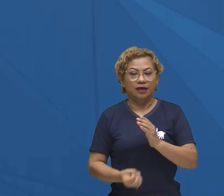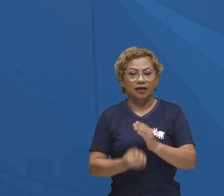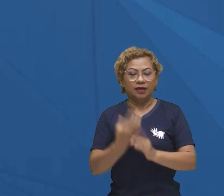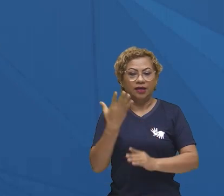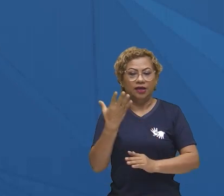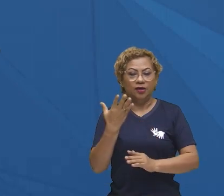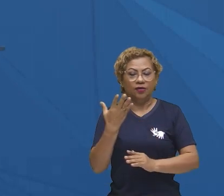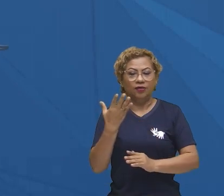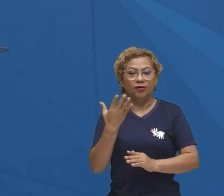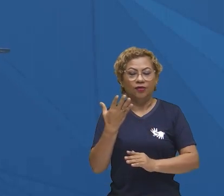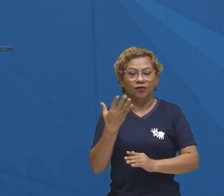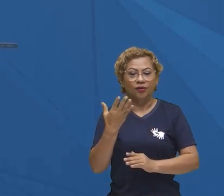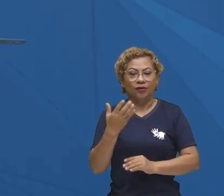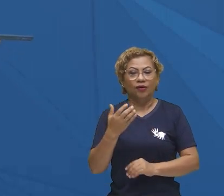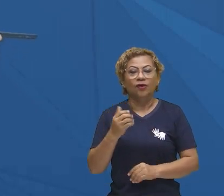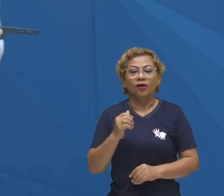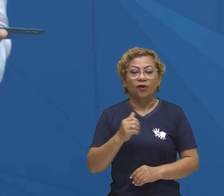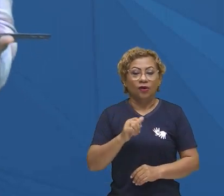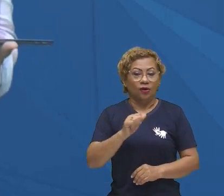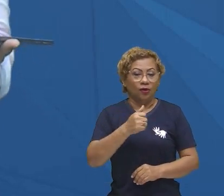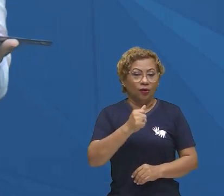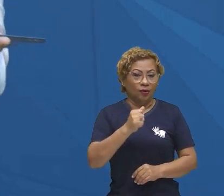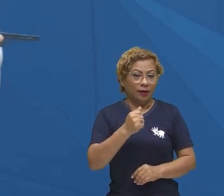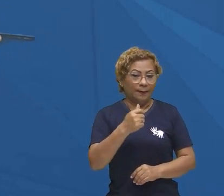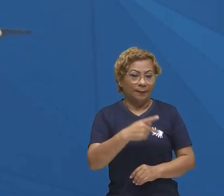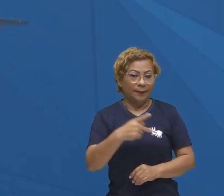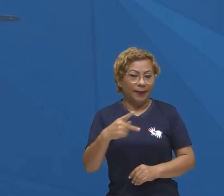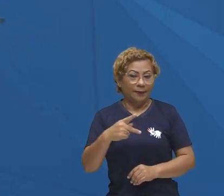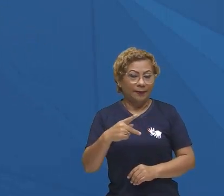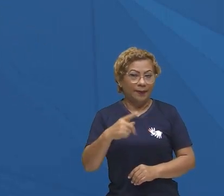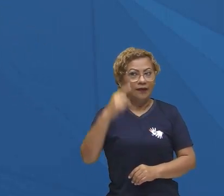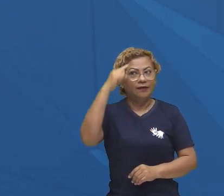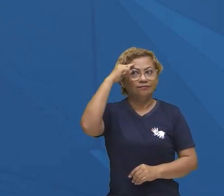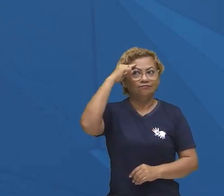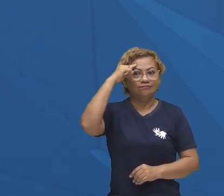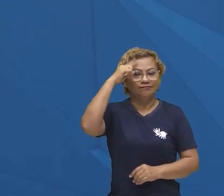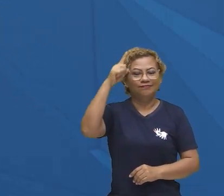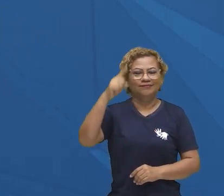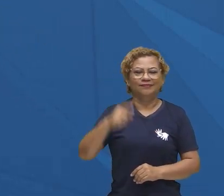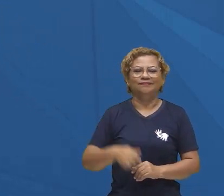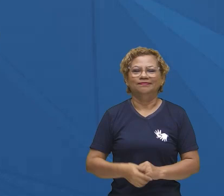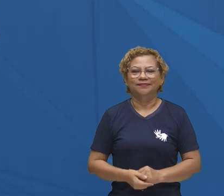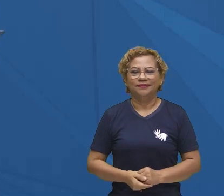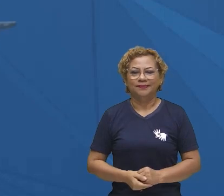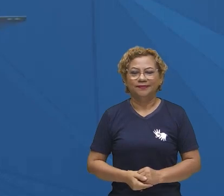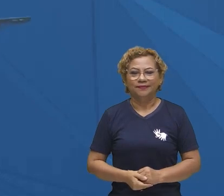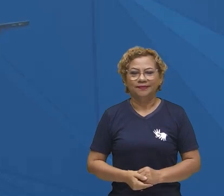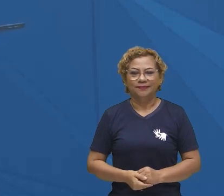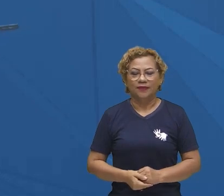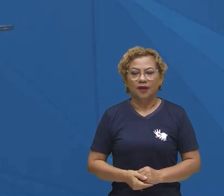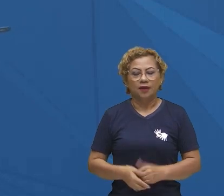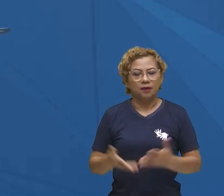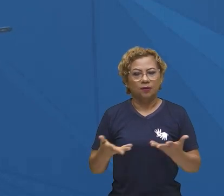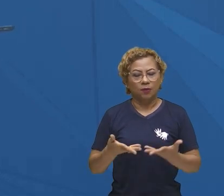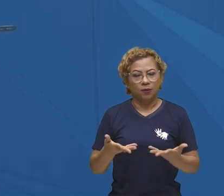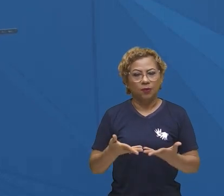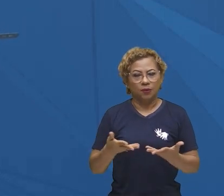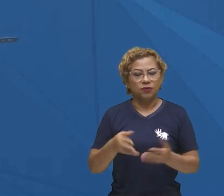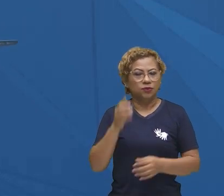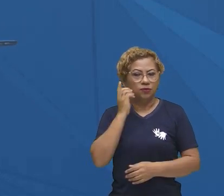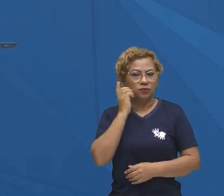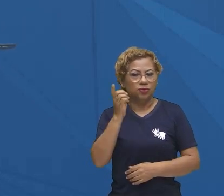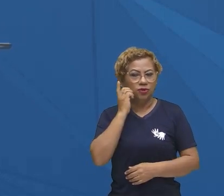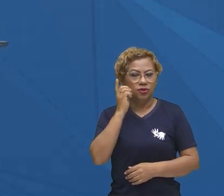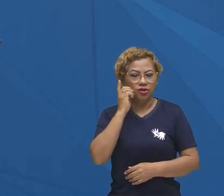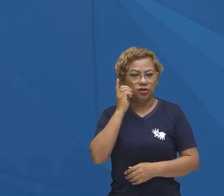ela pensou muito nessa necessidade, não é? Olha só que legal as respostas. Hoje em dia, no nosso celular, na